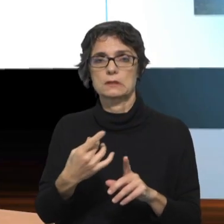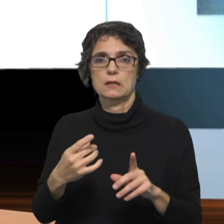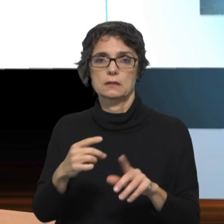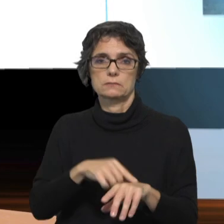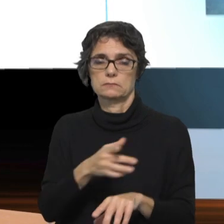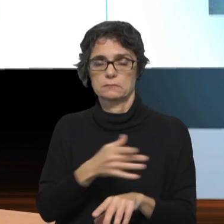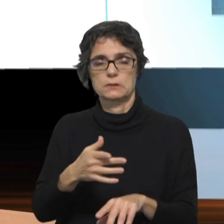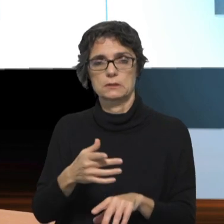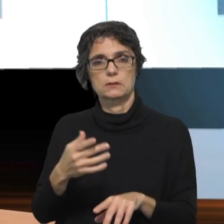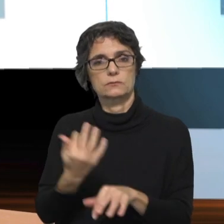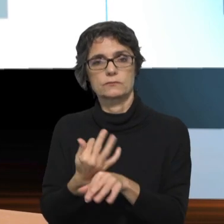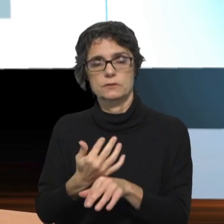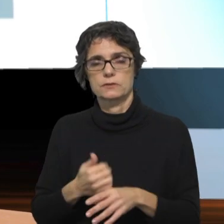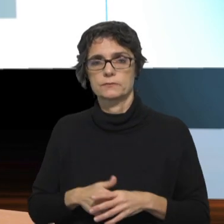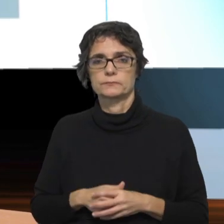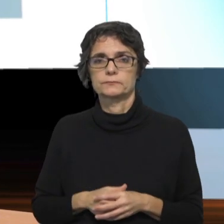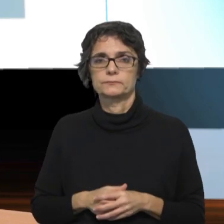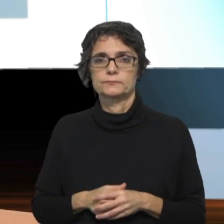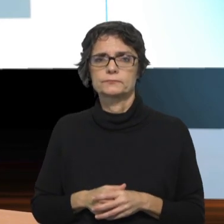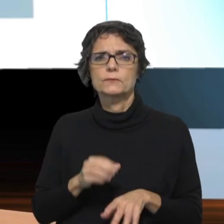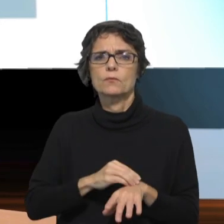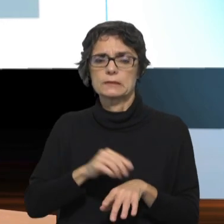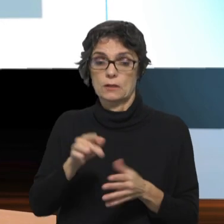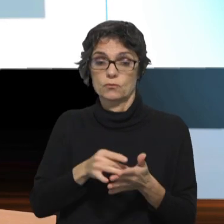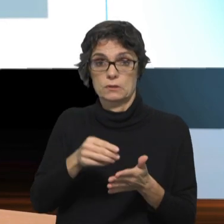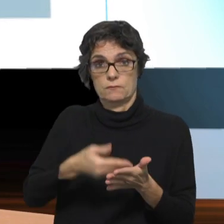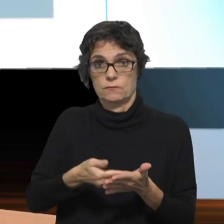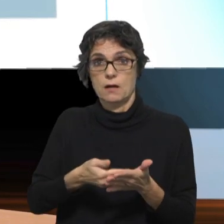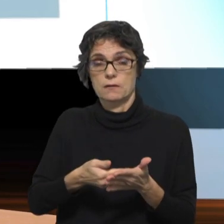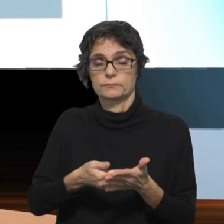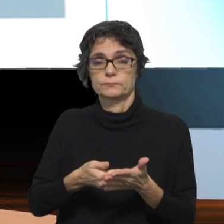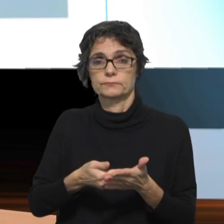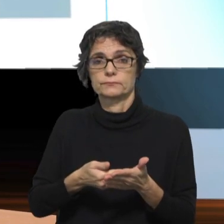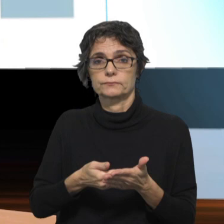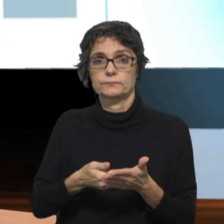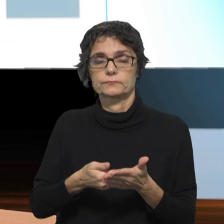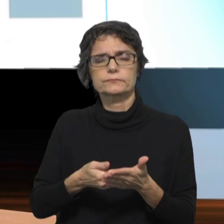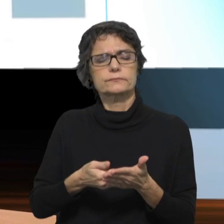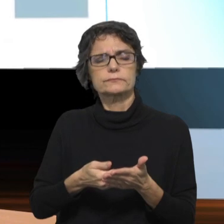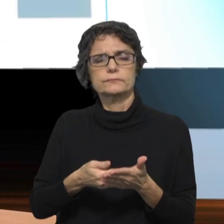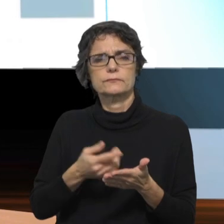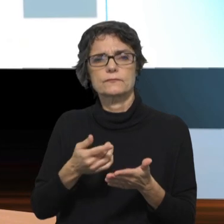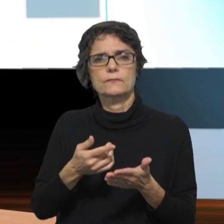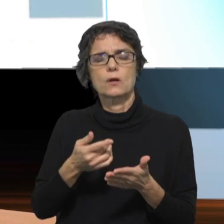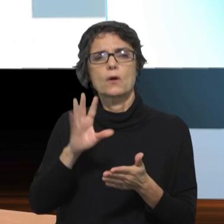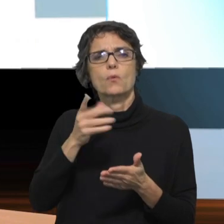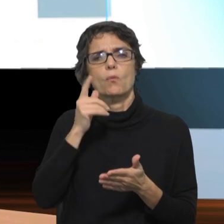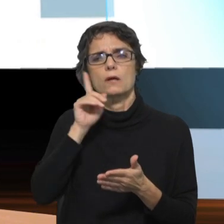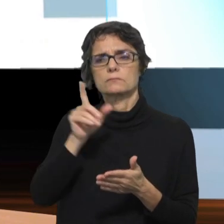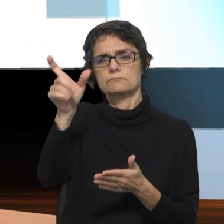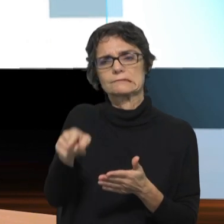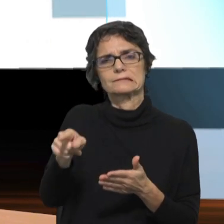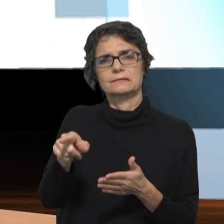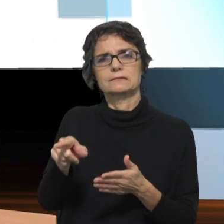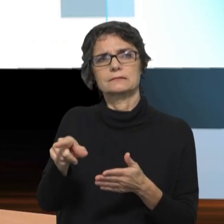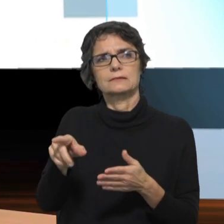estou a olhar aqui para o seu comentário, que está no livro, neste livro que há pouco falámos, este consentimento de Nossa Senhora à vontade de Deus,